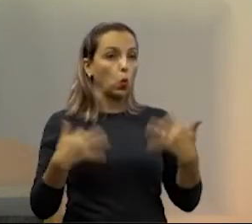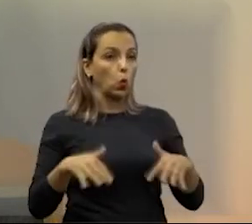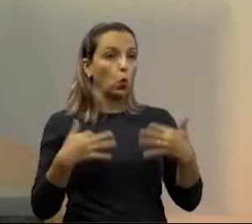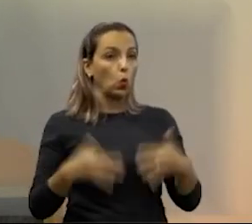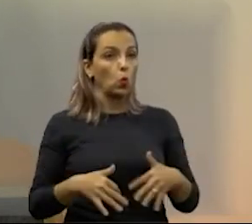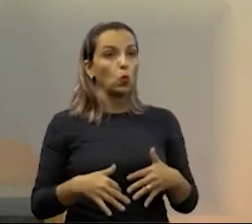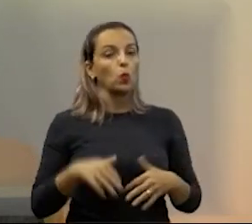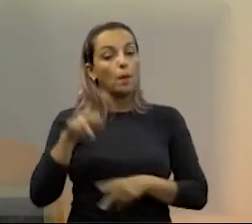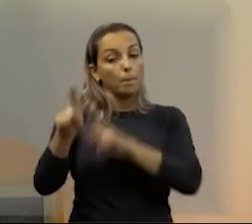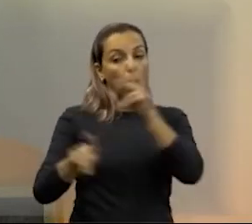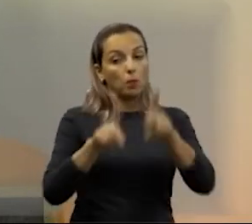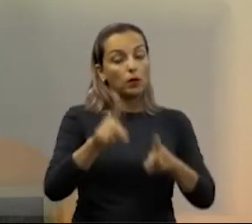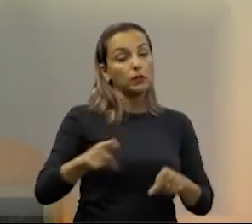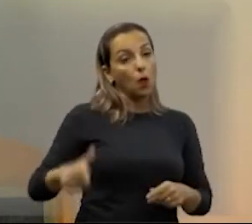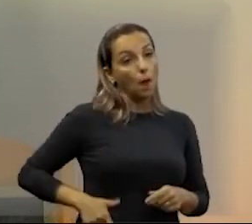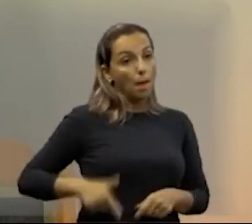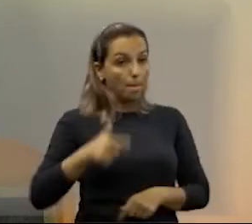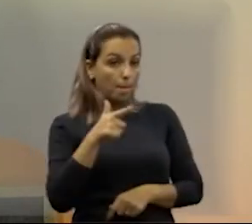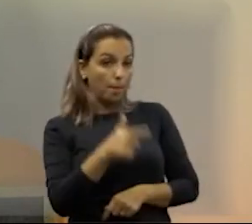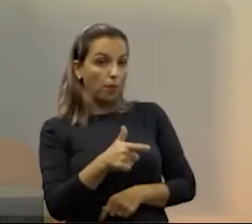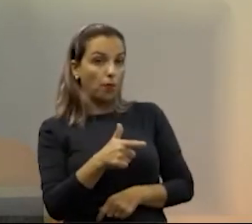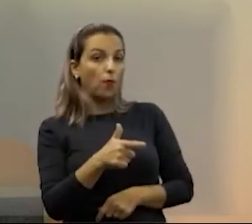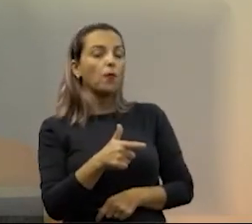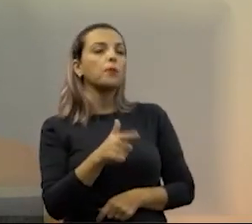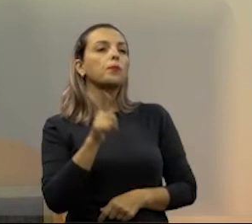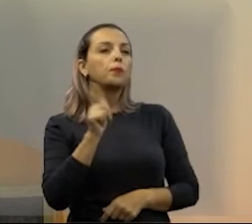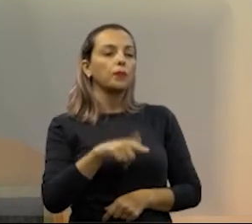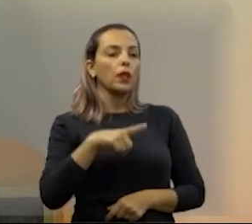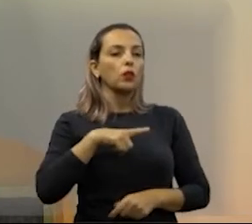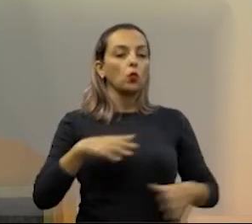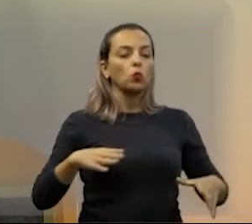armada, totalizando